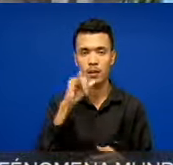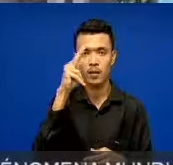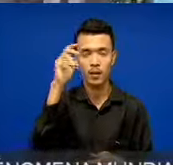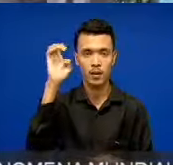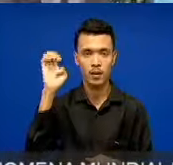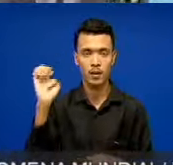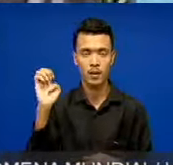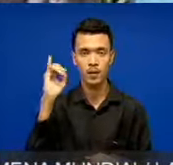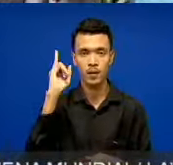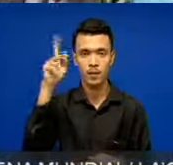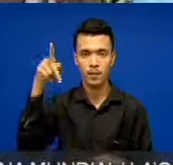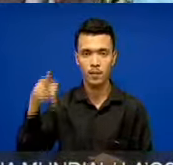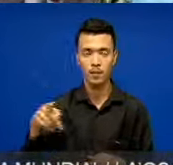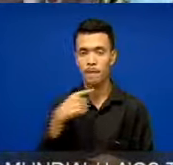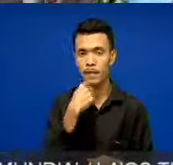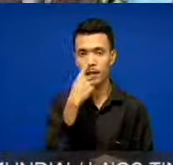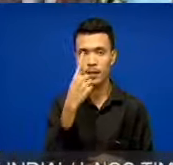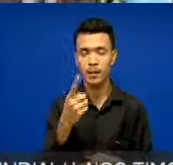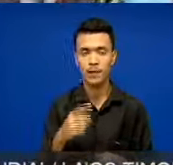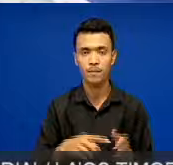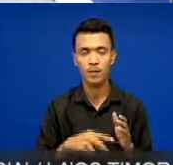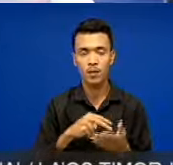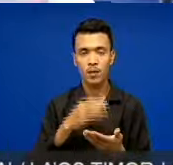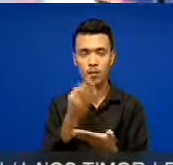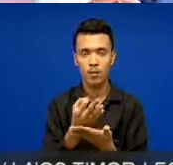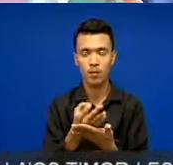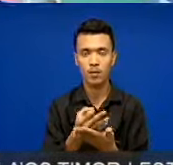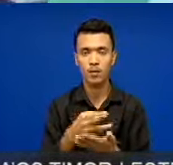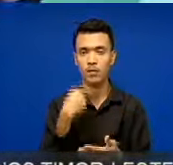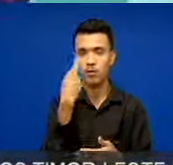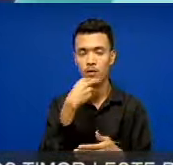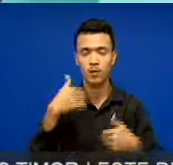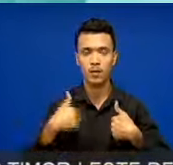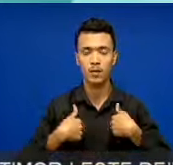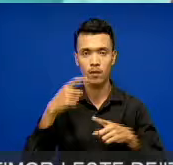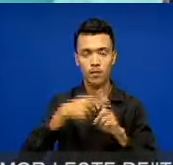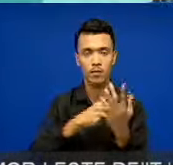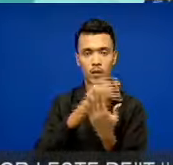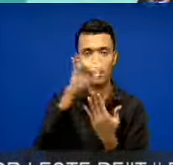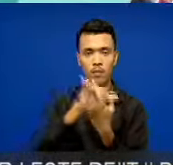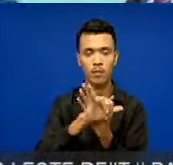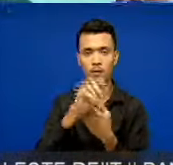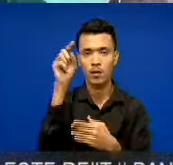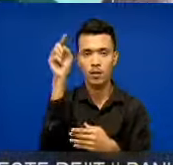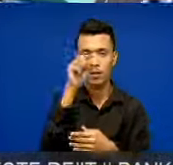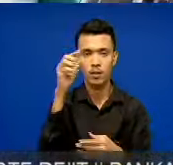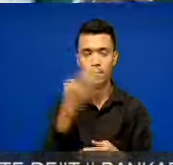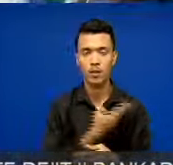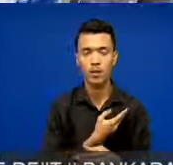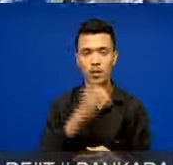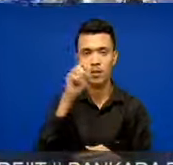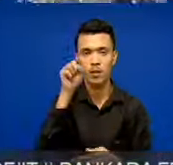Timor-Leste, Instituto Público relata índice preço consumidor e o fulan maioné, inflação mais por cento